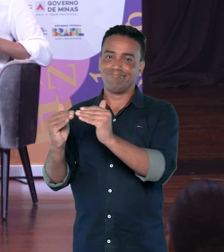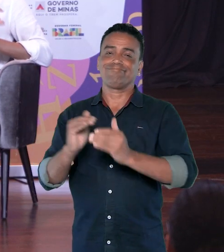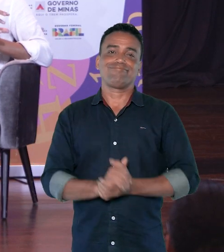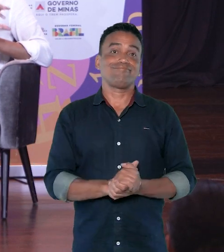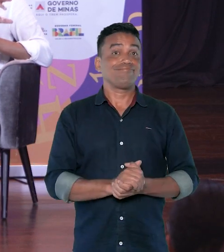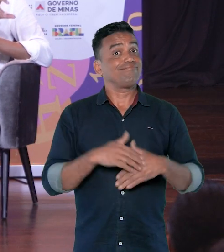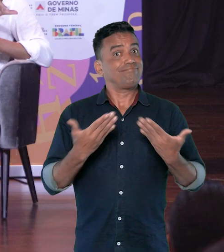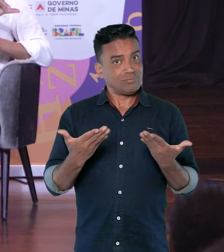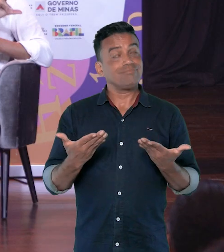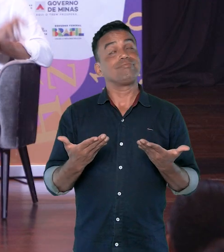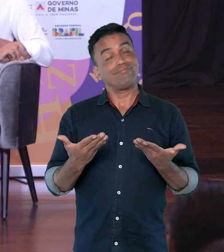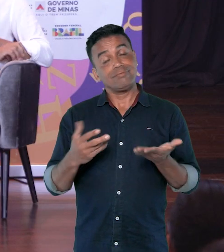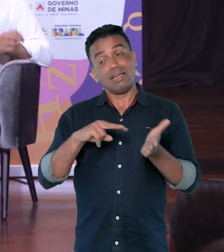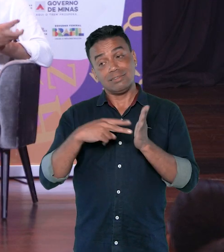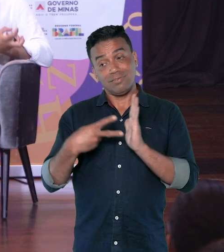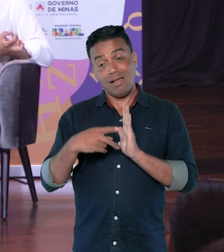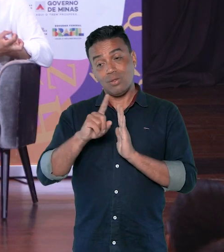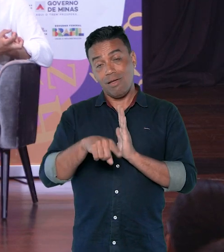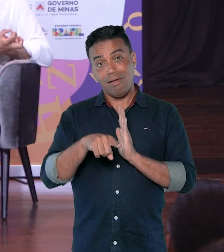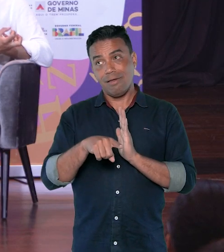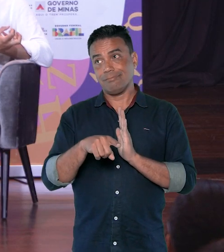Então, nesse sentido, ter